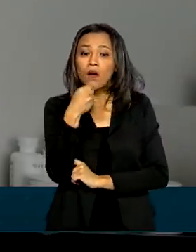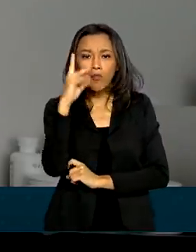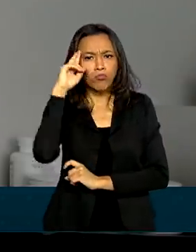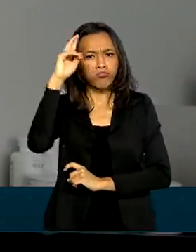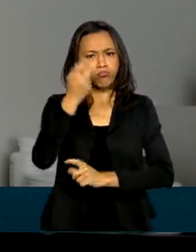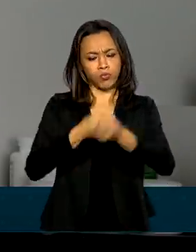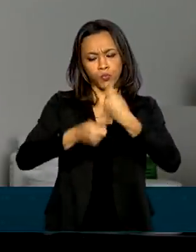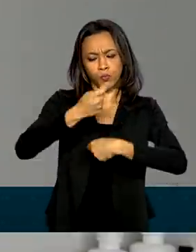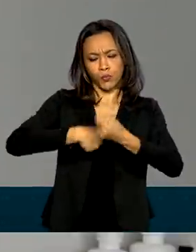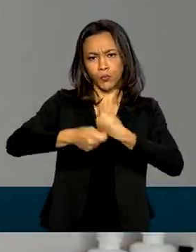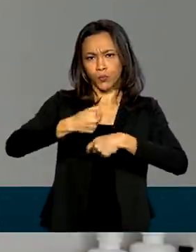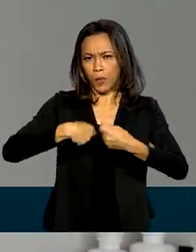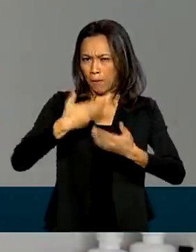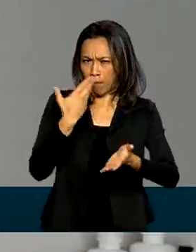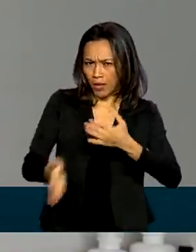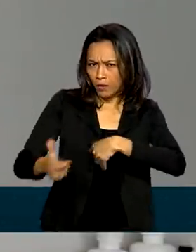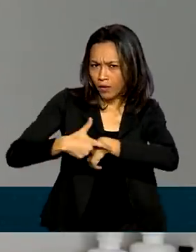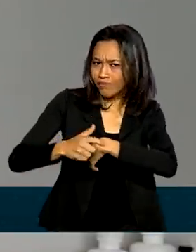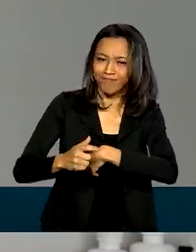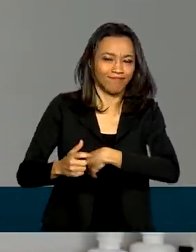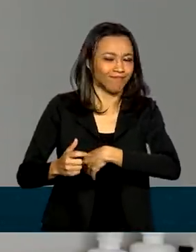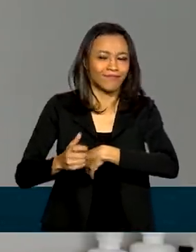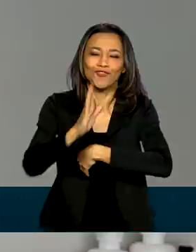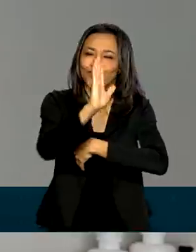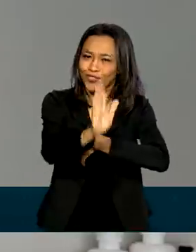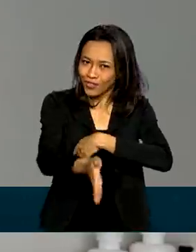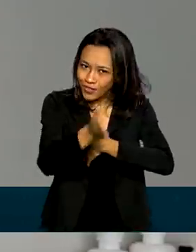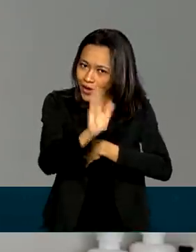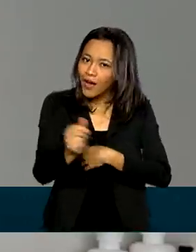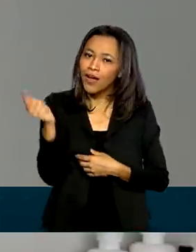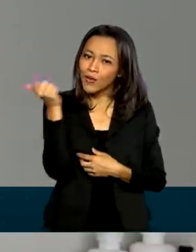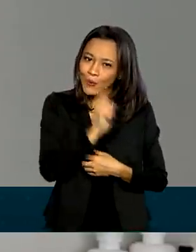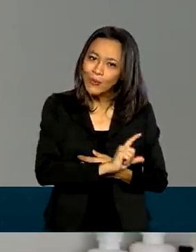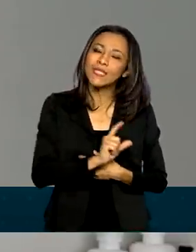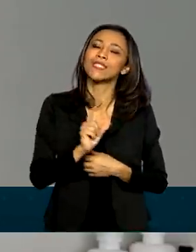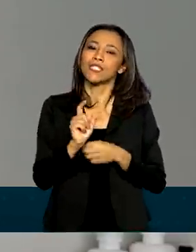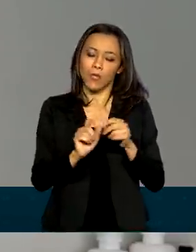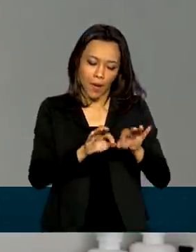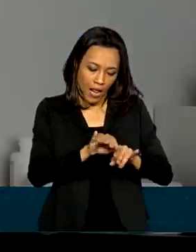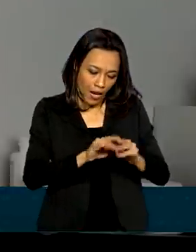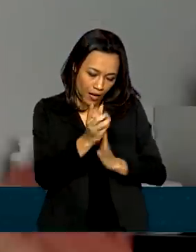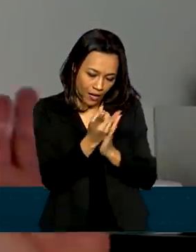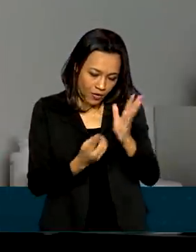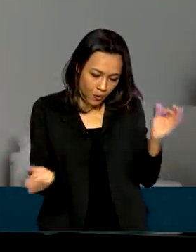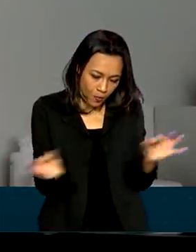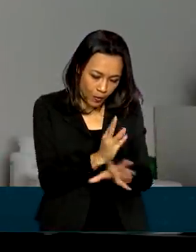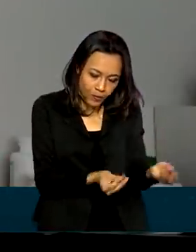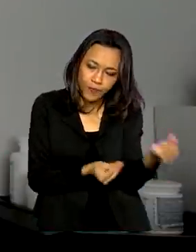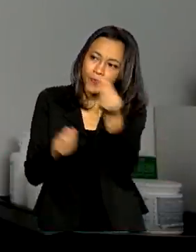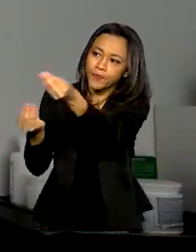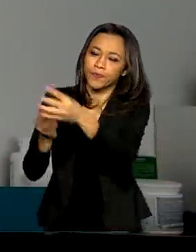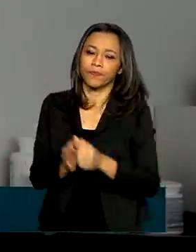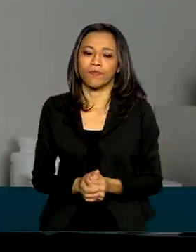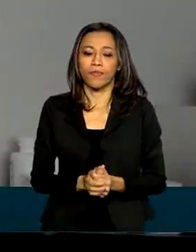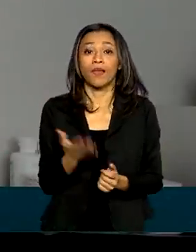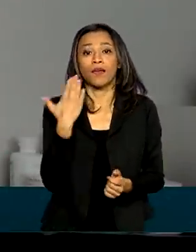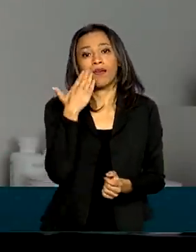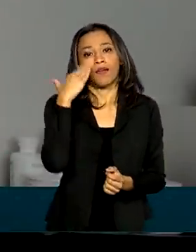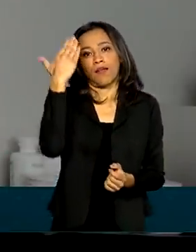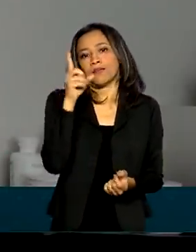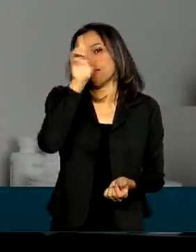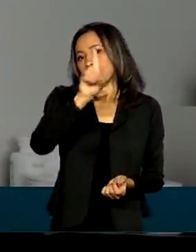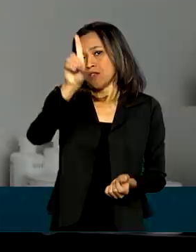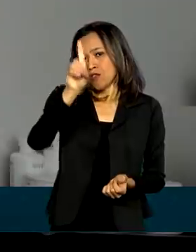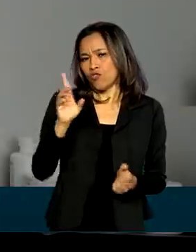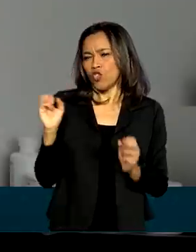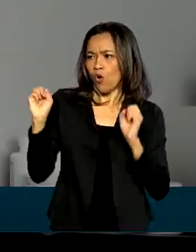não perdeu tempo e foi um dos que já acertou as contas com o Leão. Eu, graças a Deus, estou aqui com a Receita